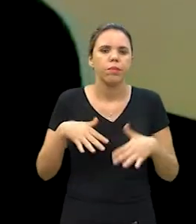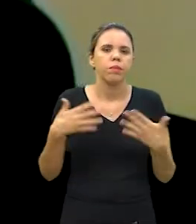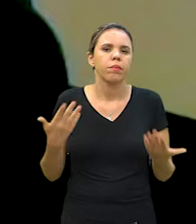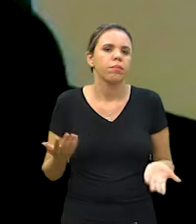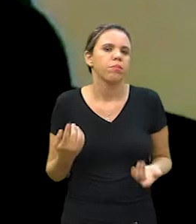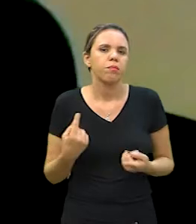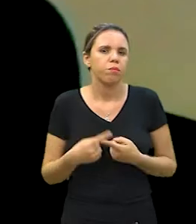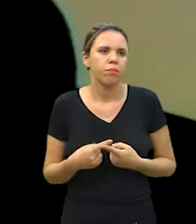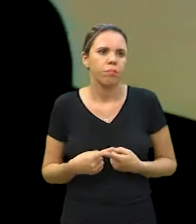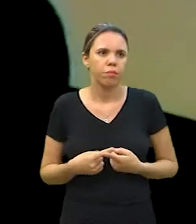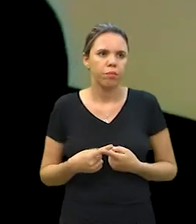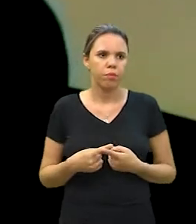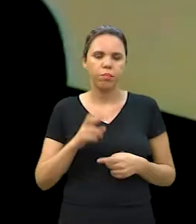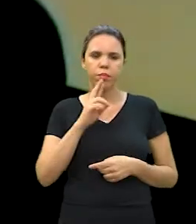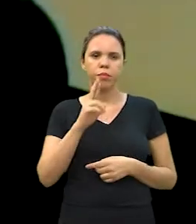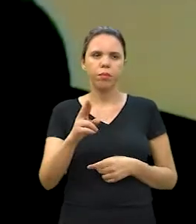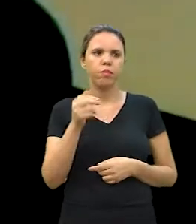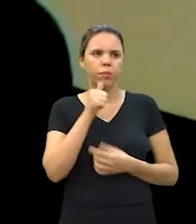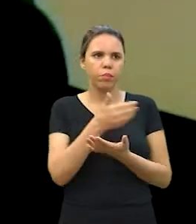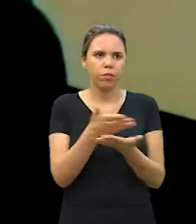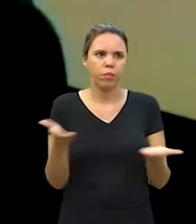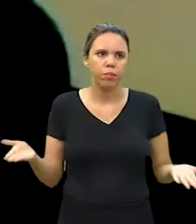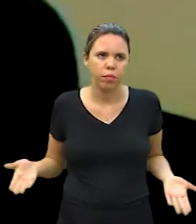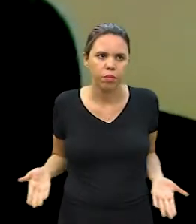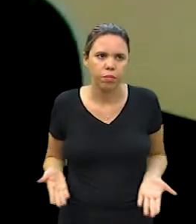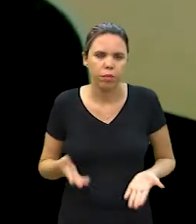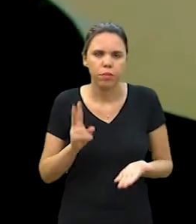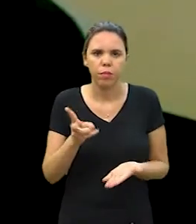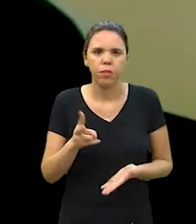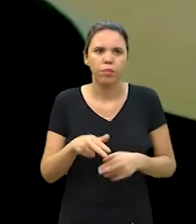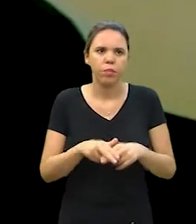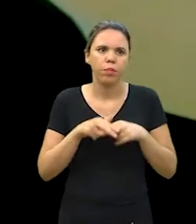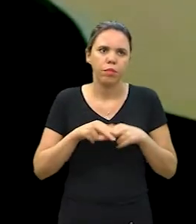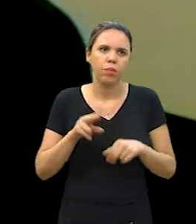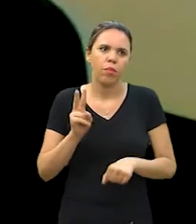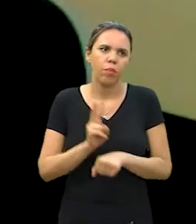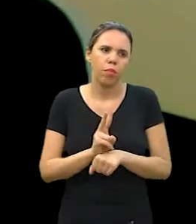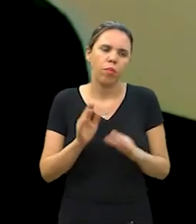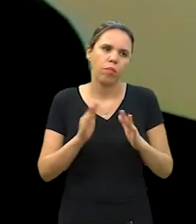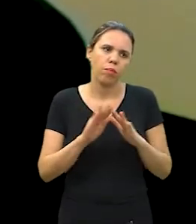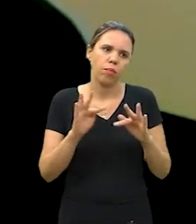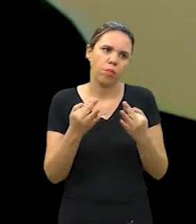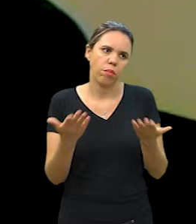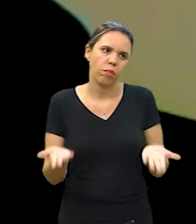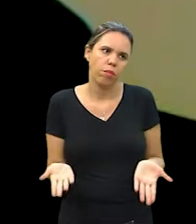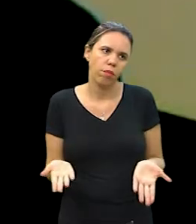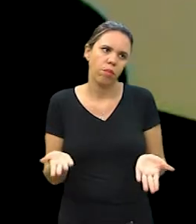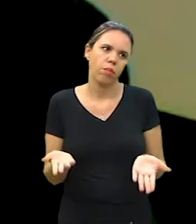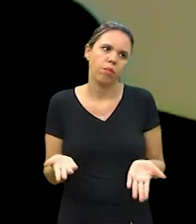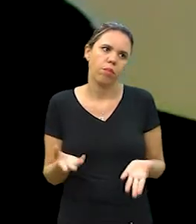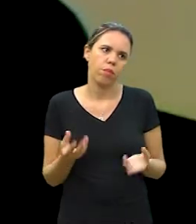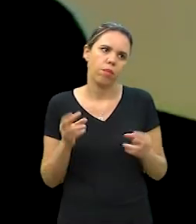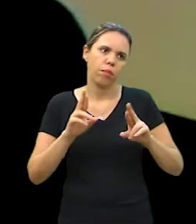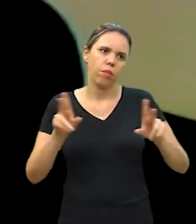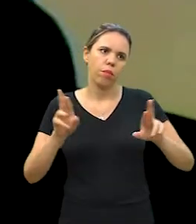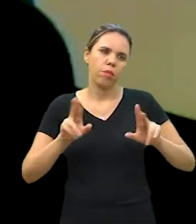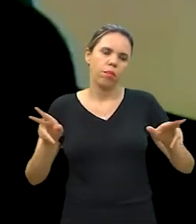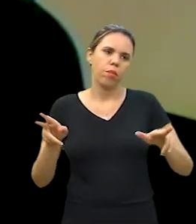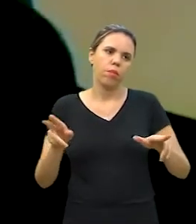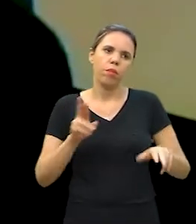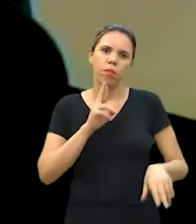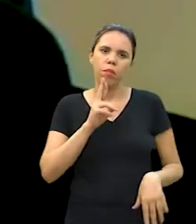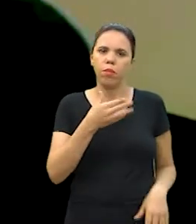vezes. Então, a resposta das mulheres é sempre por conta do cuidado da casa, né? E é muito